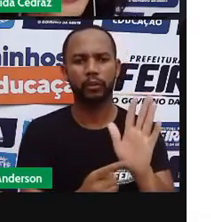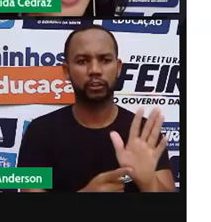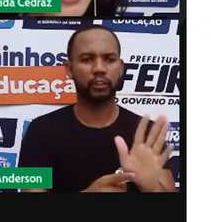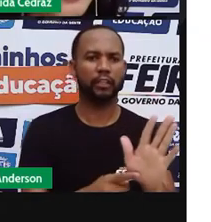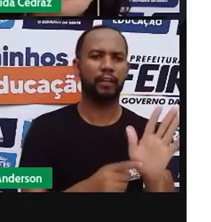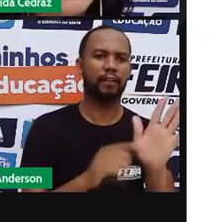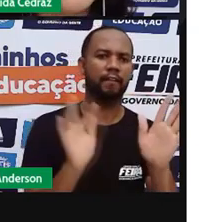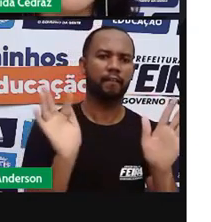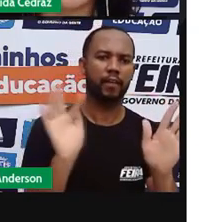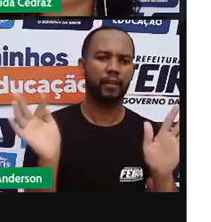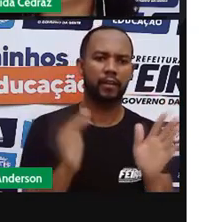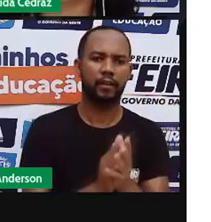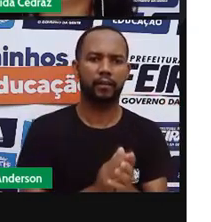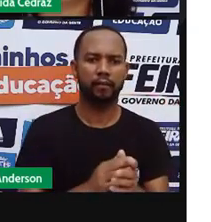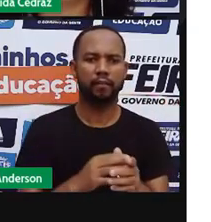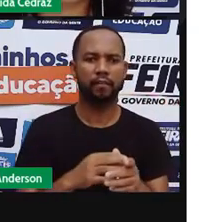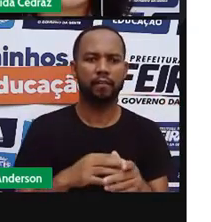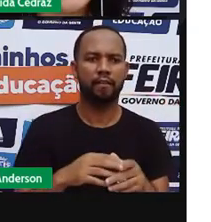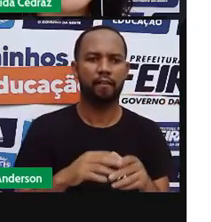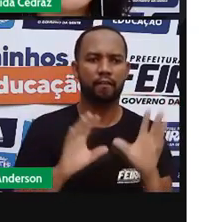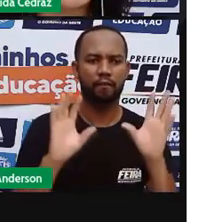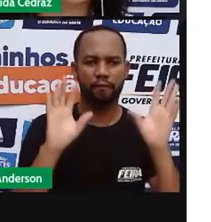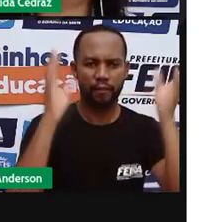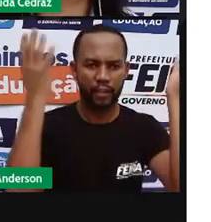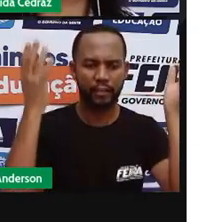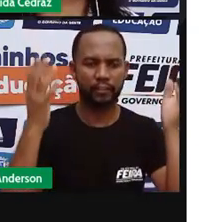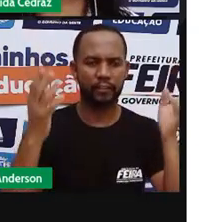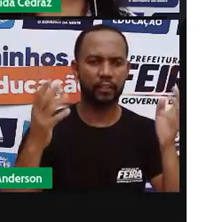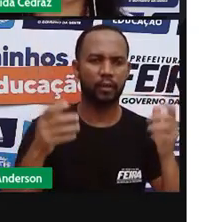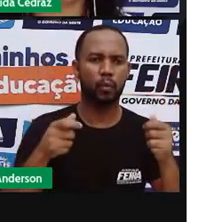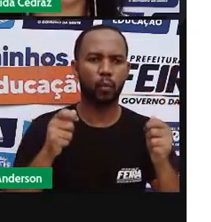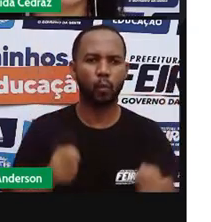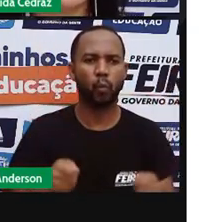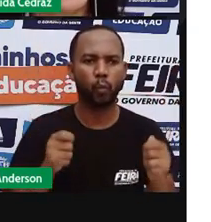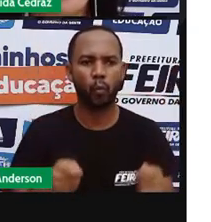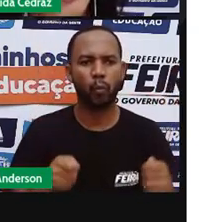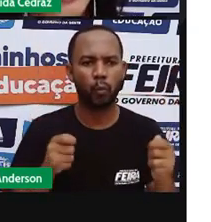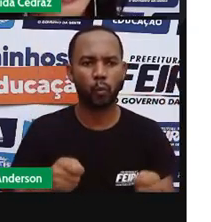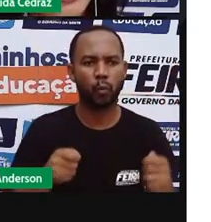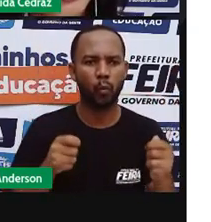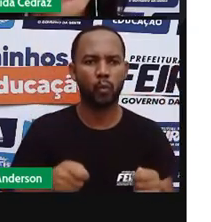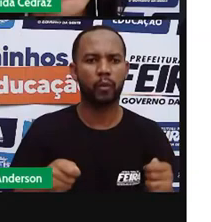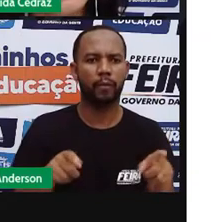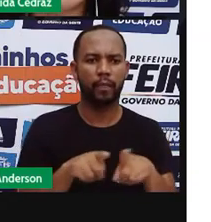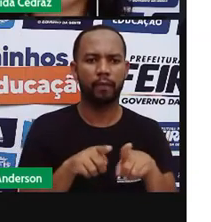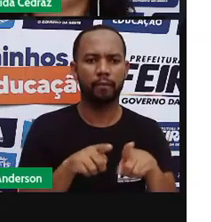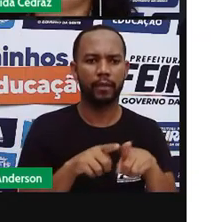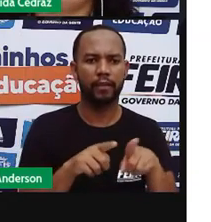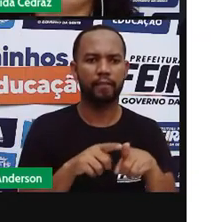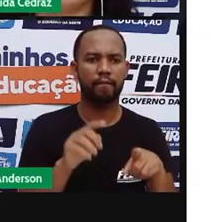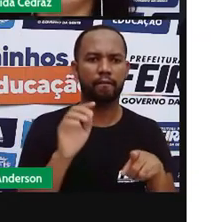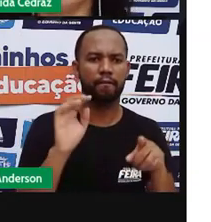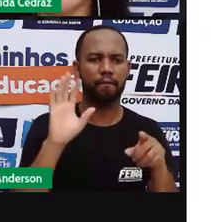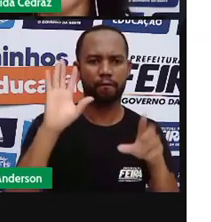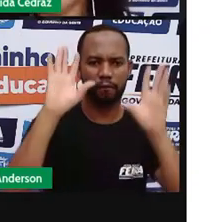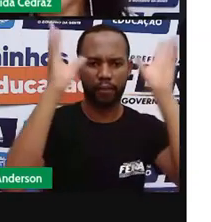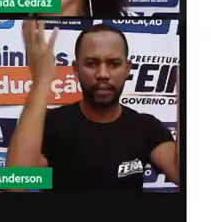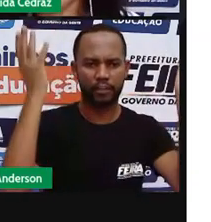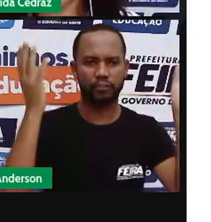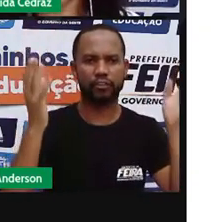de Jaguara, a Festa de Reis no distrito de Tiquaruçu e o